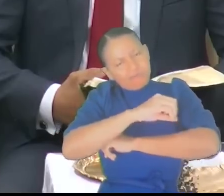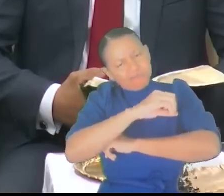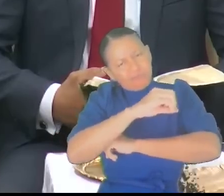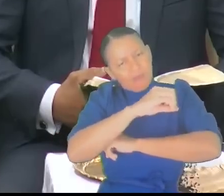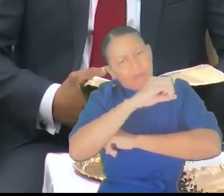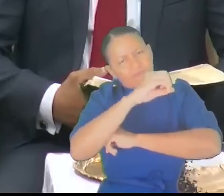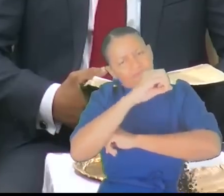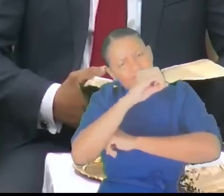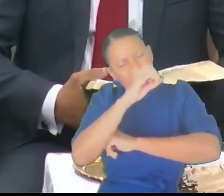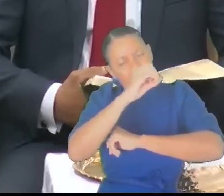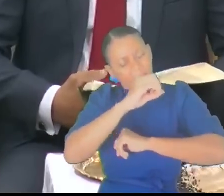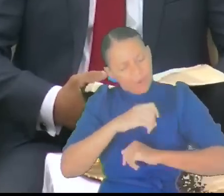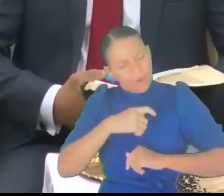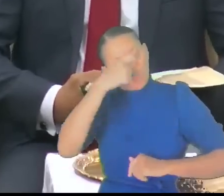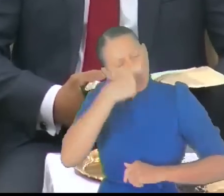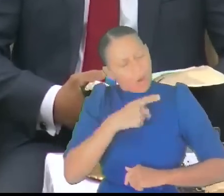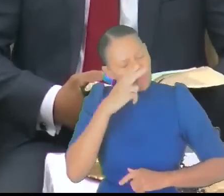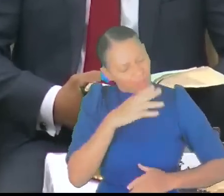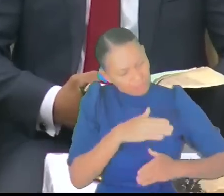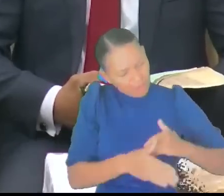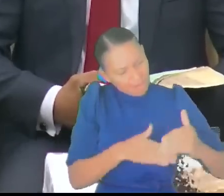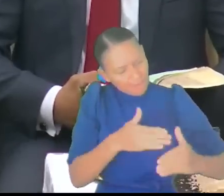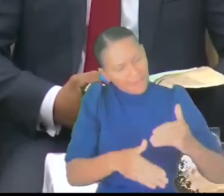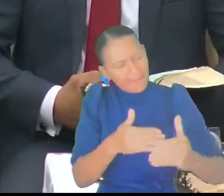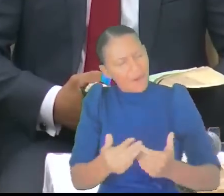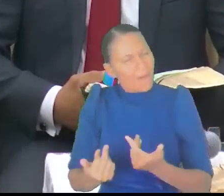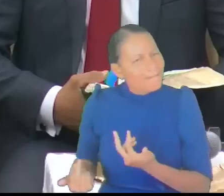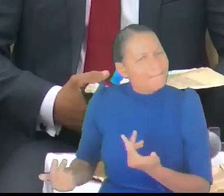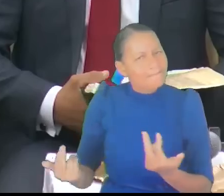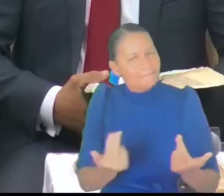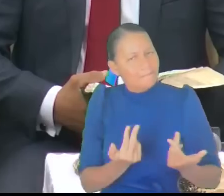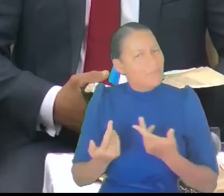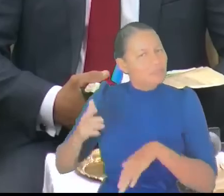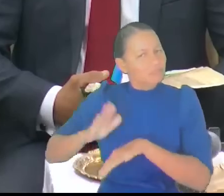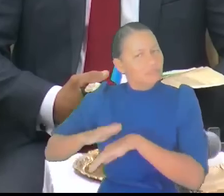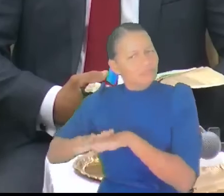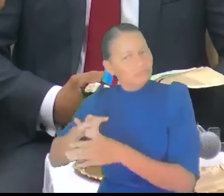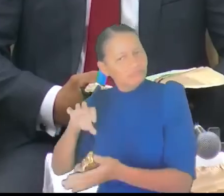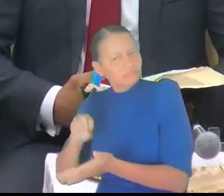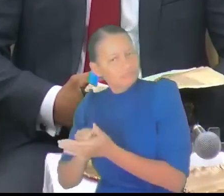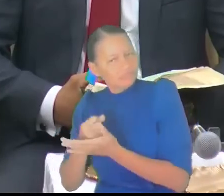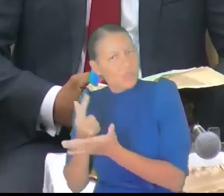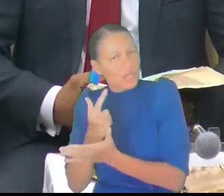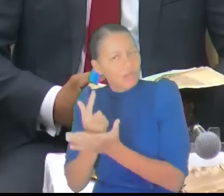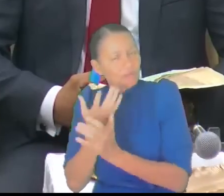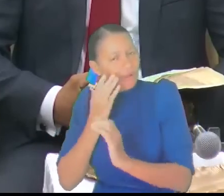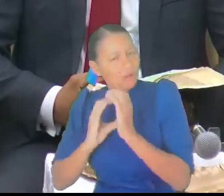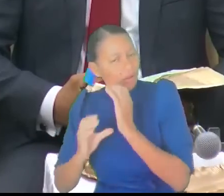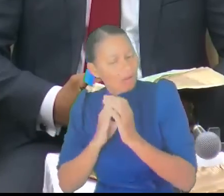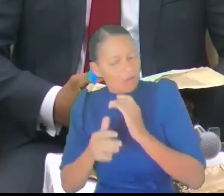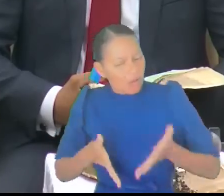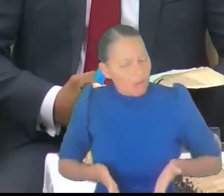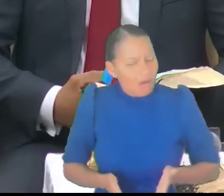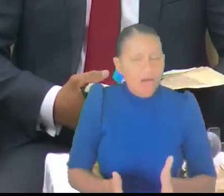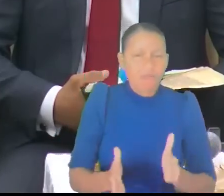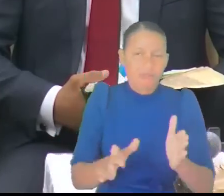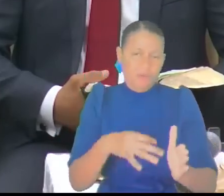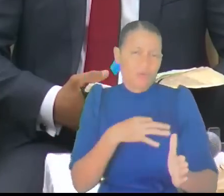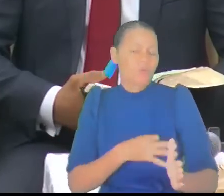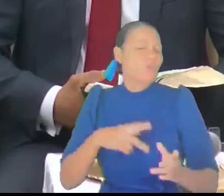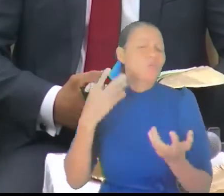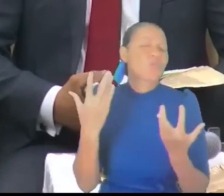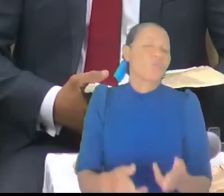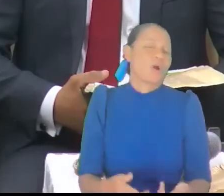o apóstolo, ou melhor, o sábio disse, o mesmo que escreveu Cantares, ele disse que a vereda do justo é como a luz de quê, meus